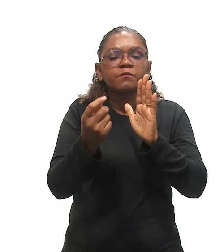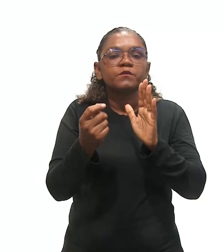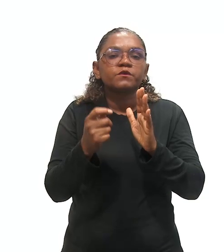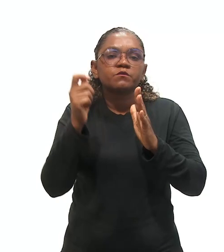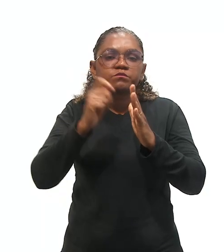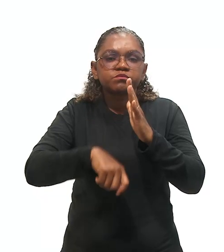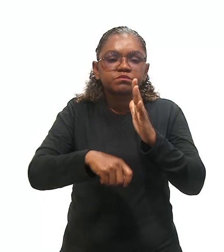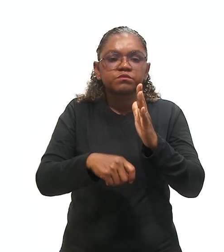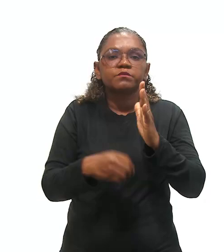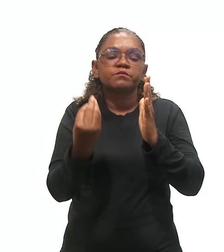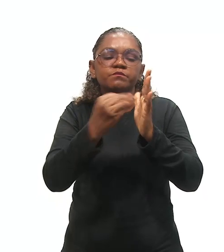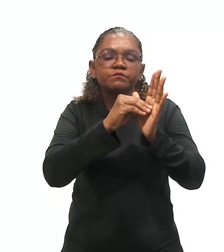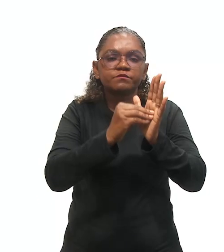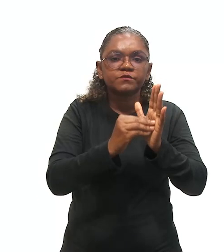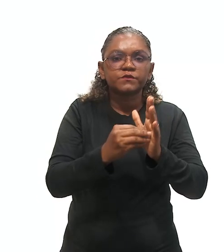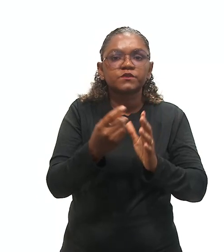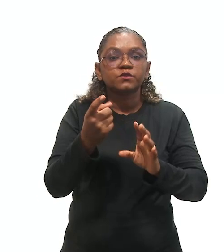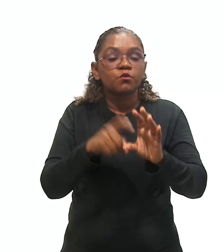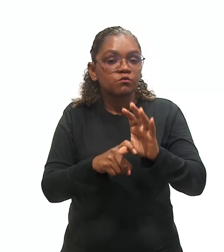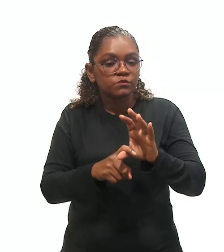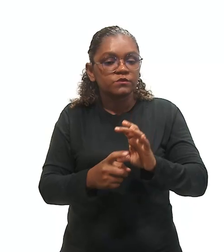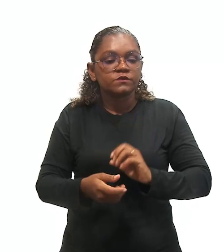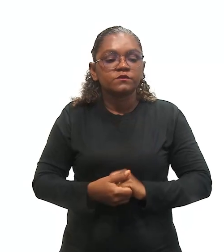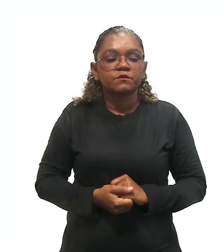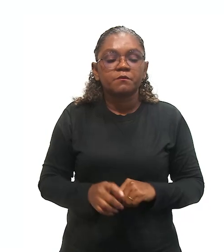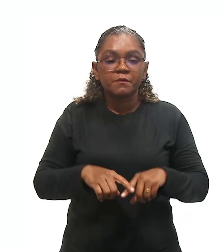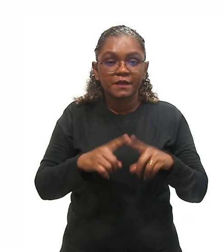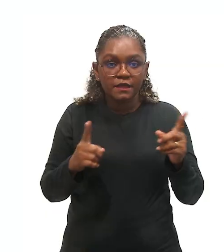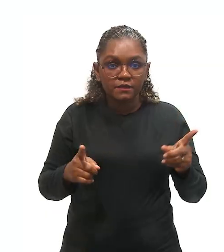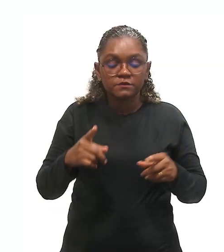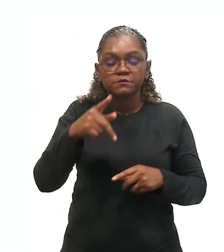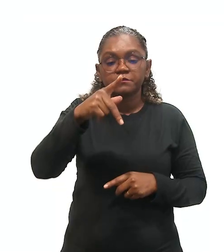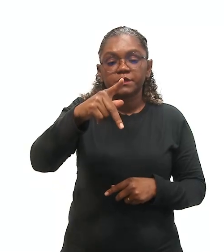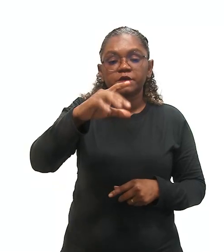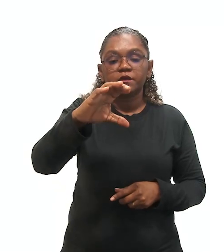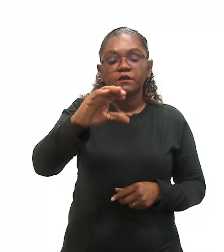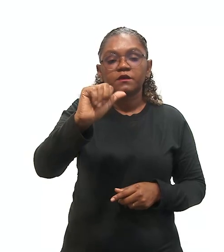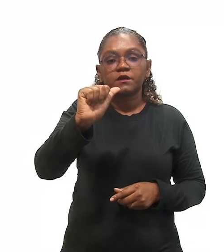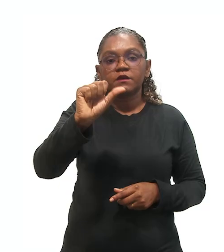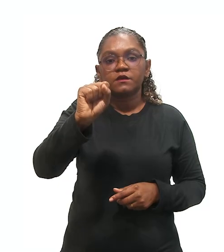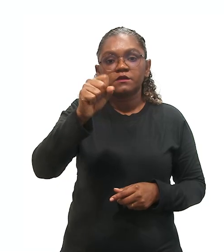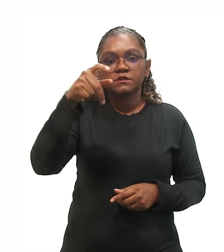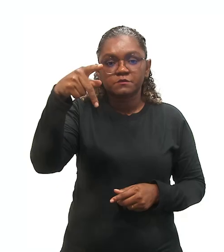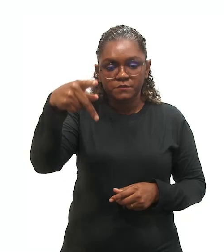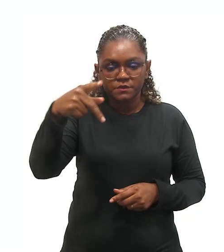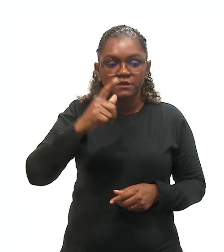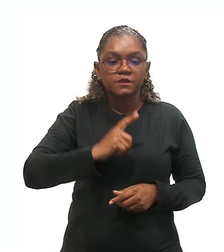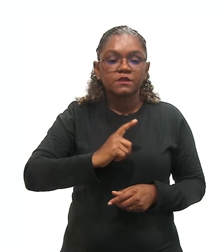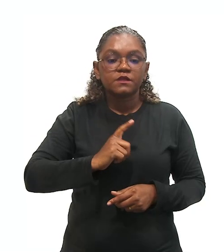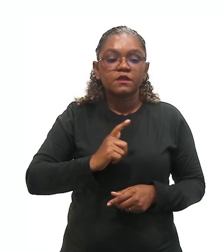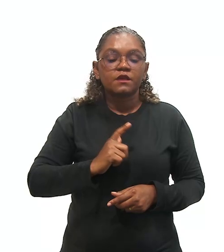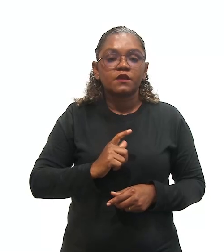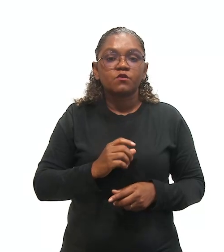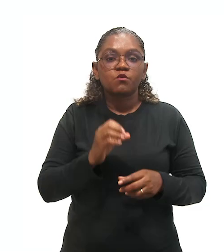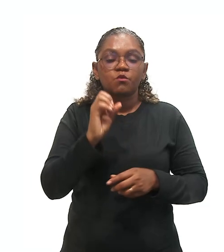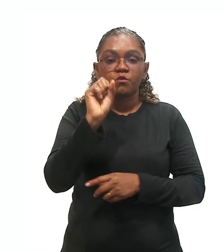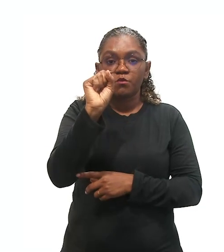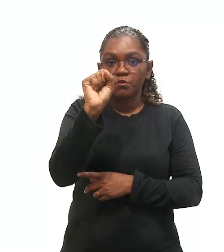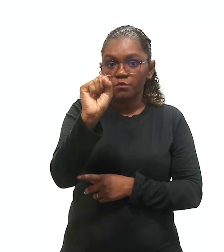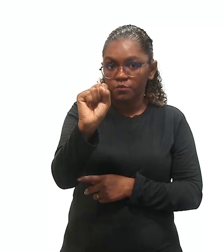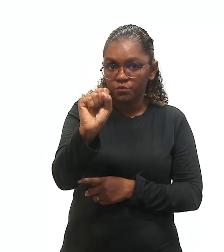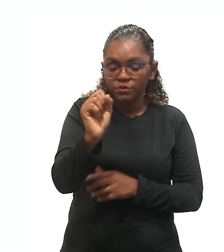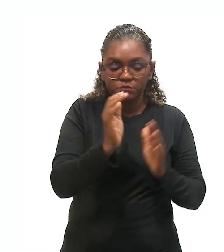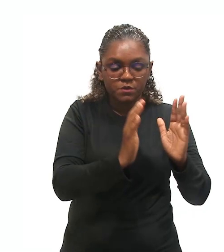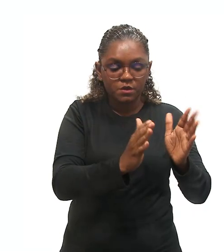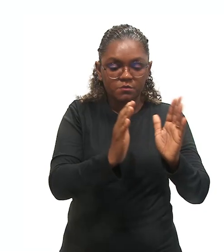O PCASP é dividido em 8 classes. As contas contábeis são classificadas